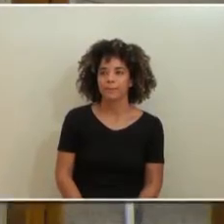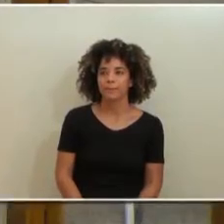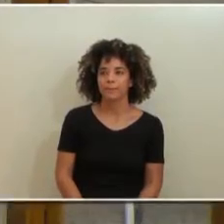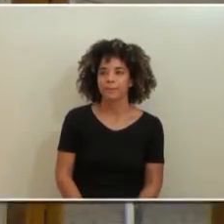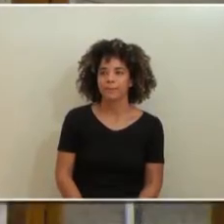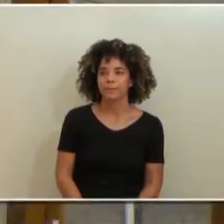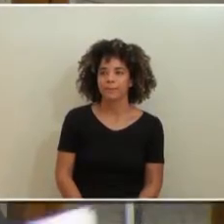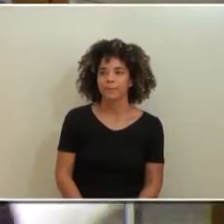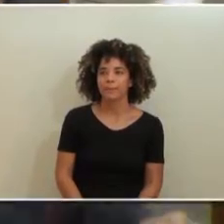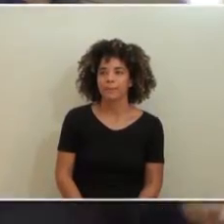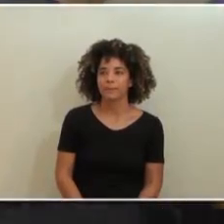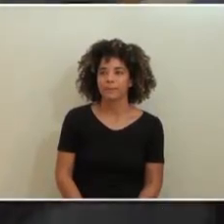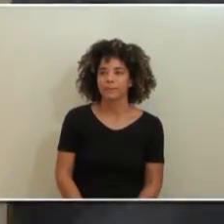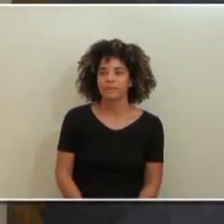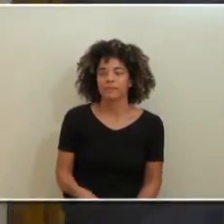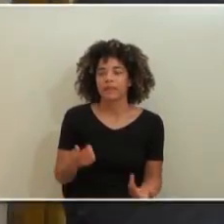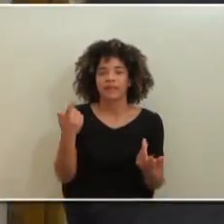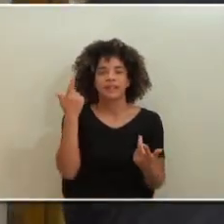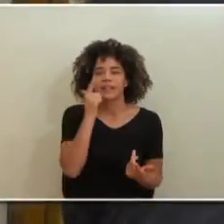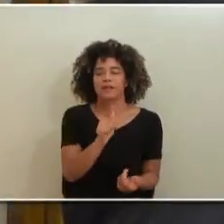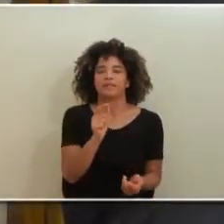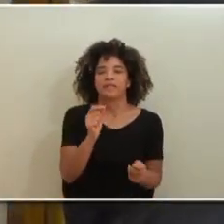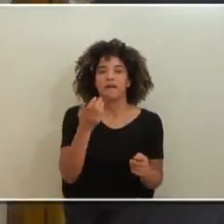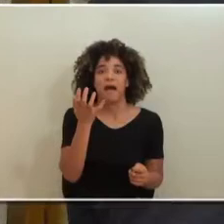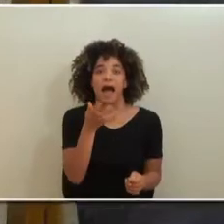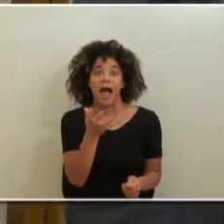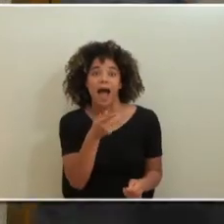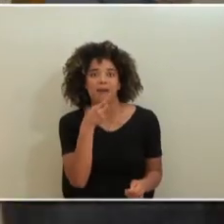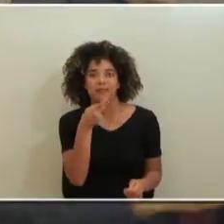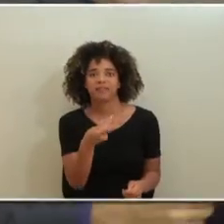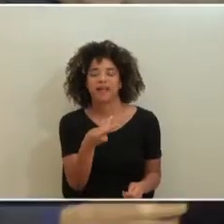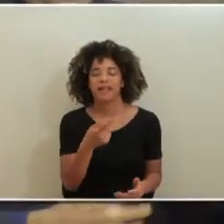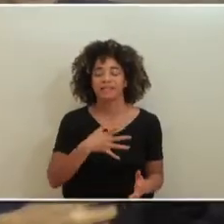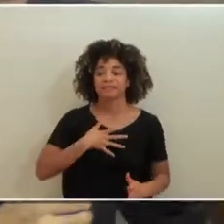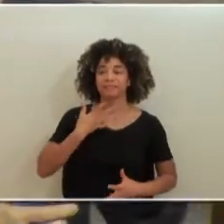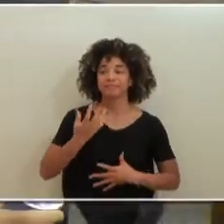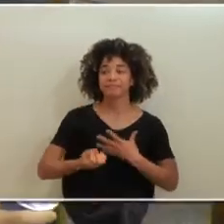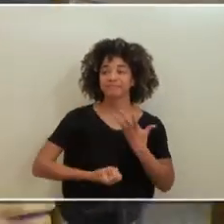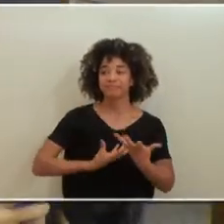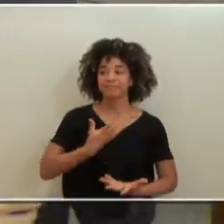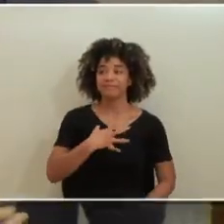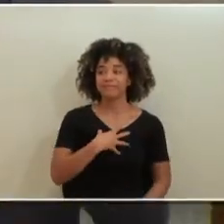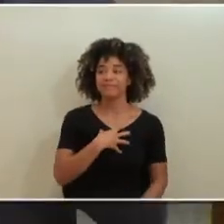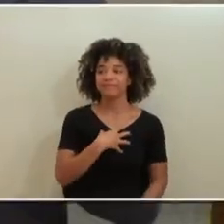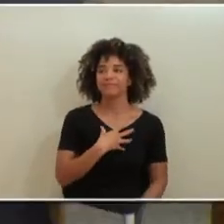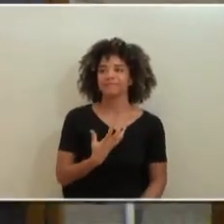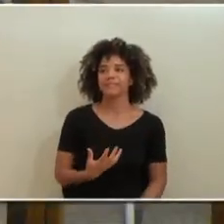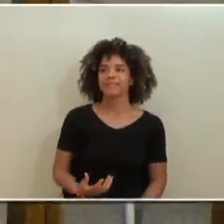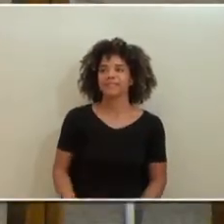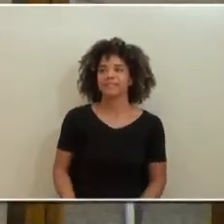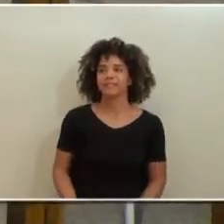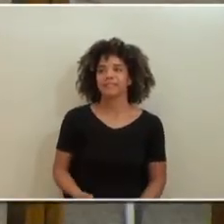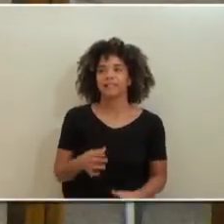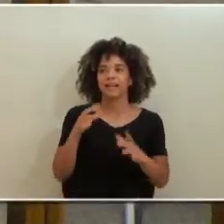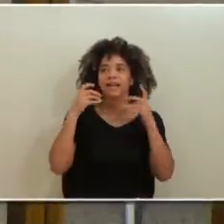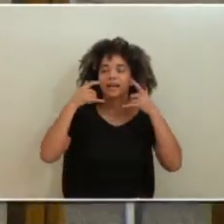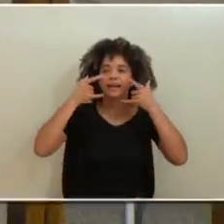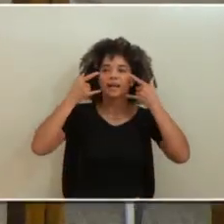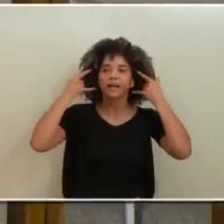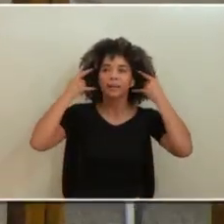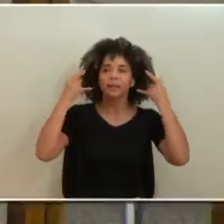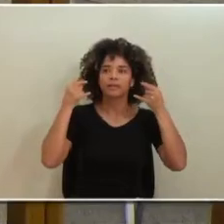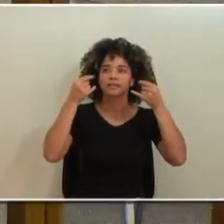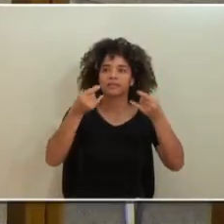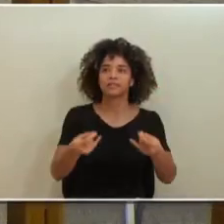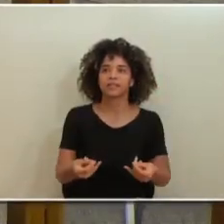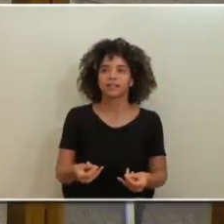Nicole, porque é muita coisa para falar, é um dia de muita emoção, tá? Não sei se... Eu vou tirar a máscara, pessoal, para poder falar melhor, não